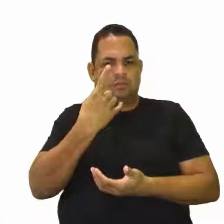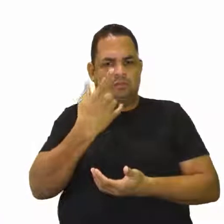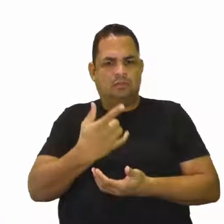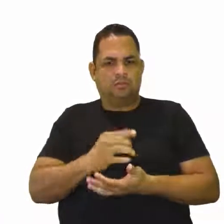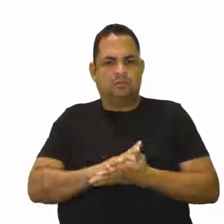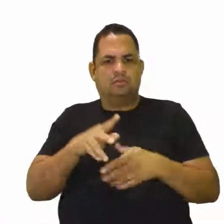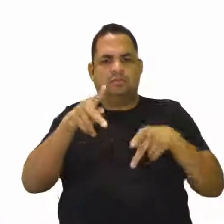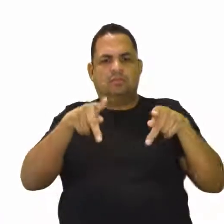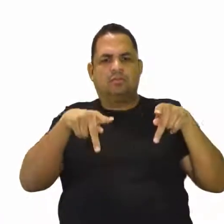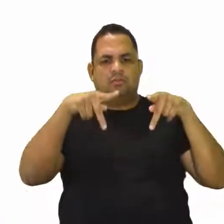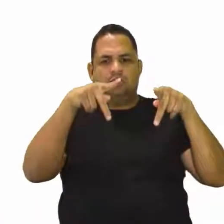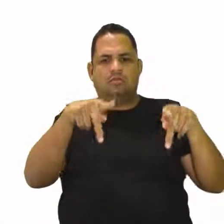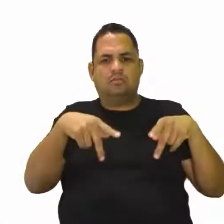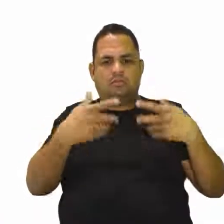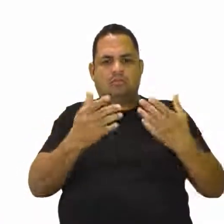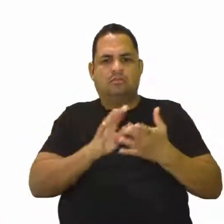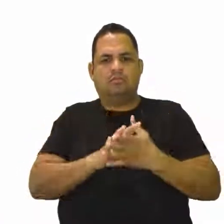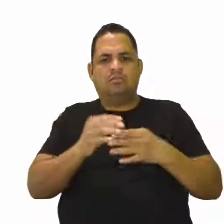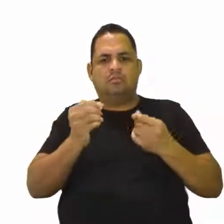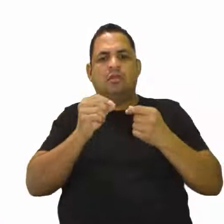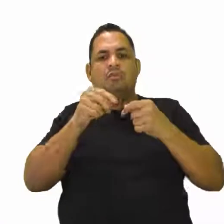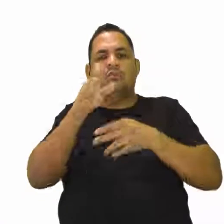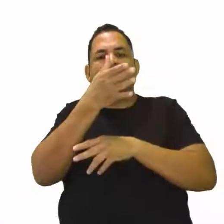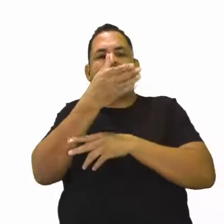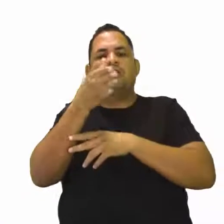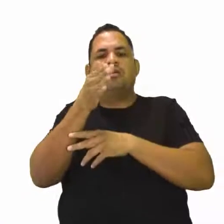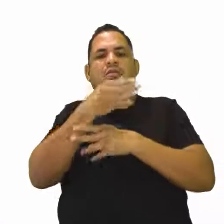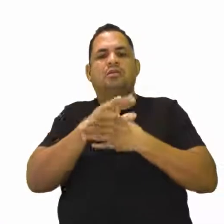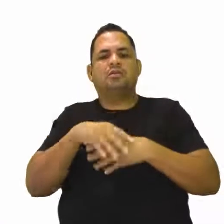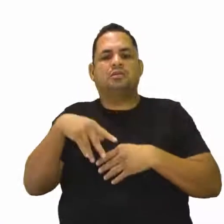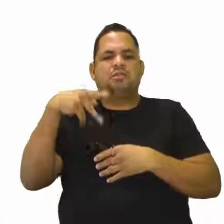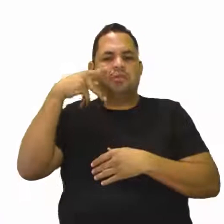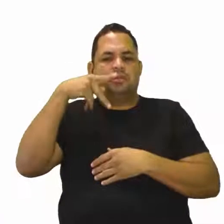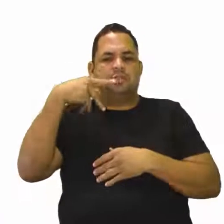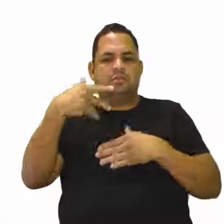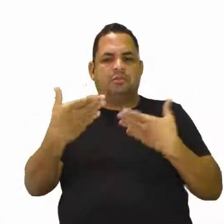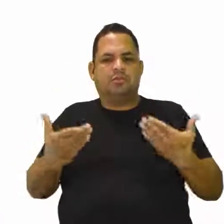a população segurando a bandeira da Paraíba.